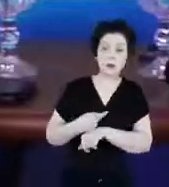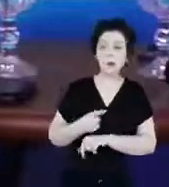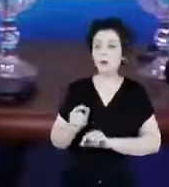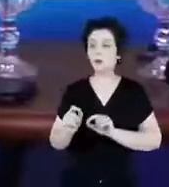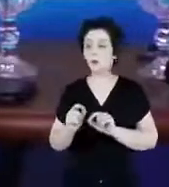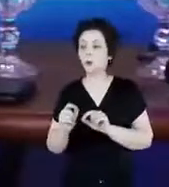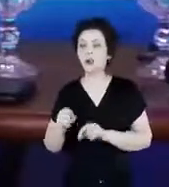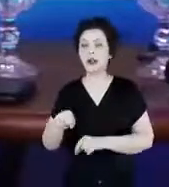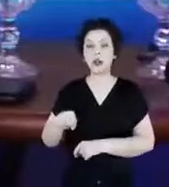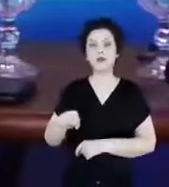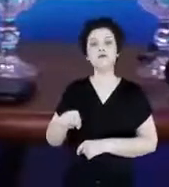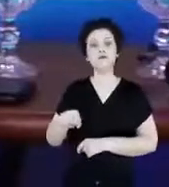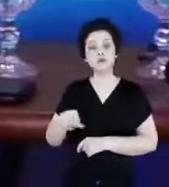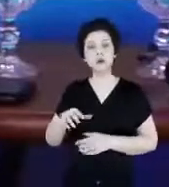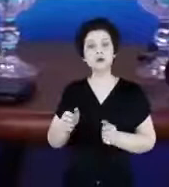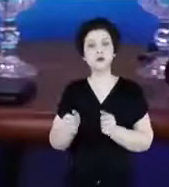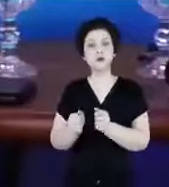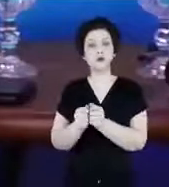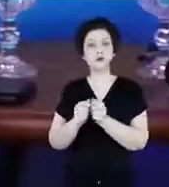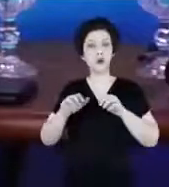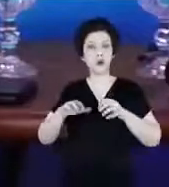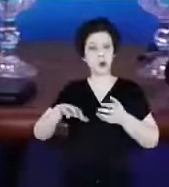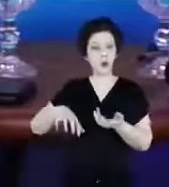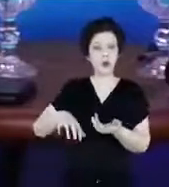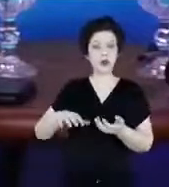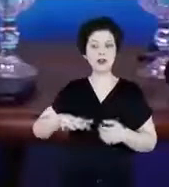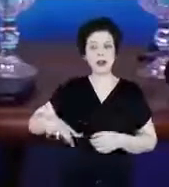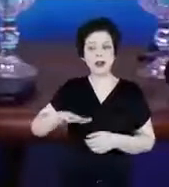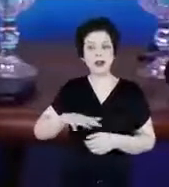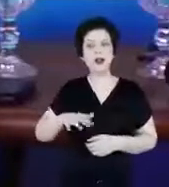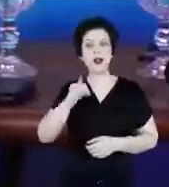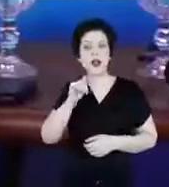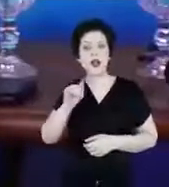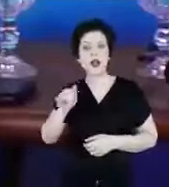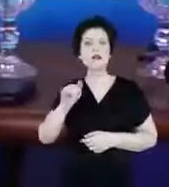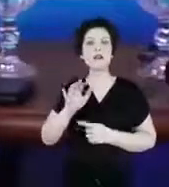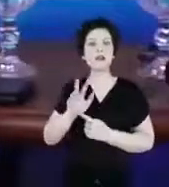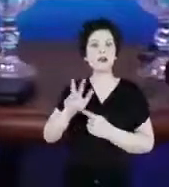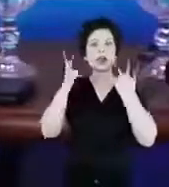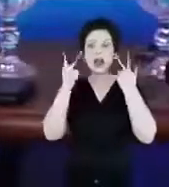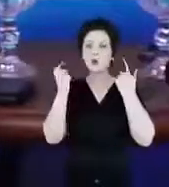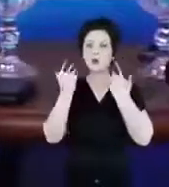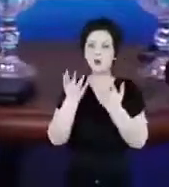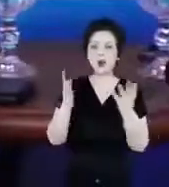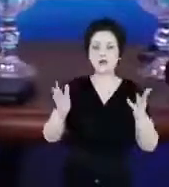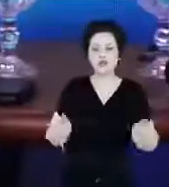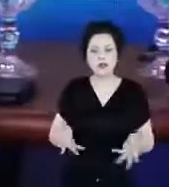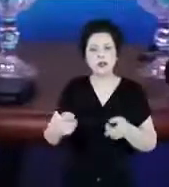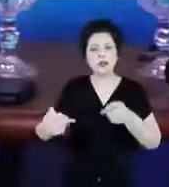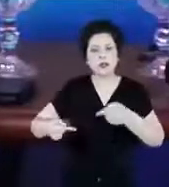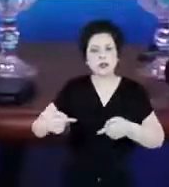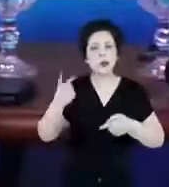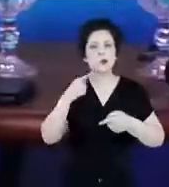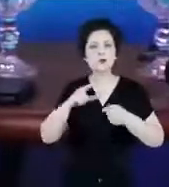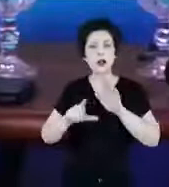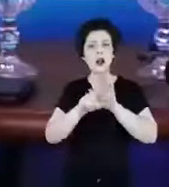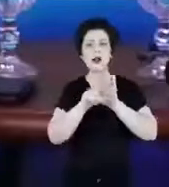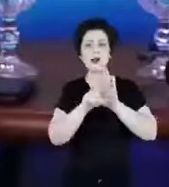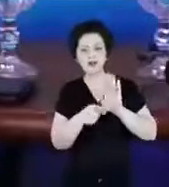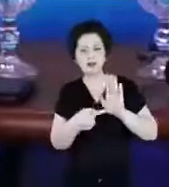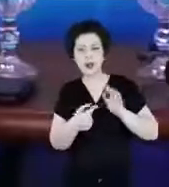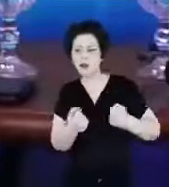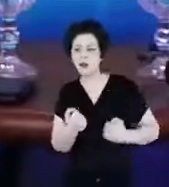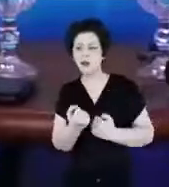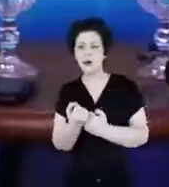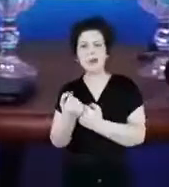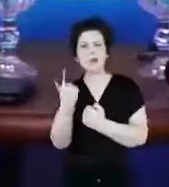frente das energias renováveis no Congresso Nacional, estimular, inclusive, o debate para que a gente possa fazer com que a legislação possa